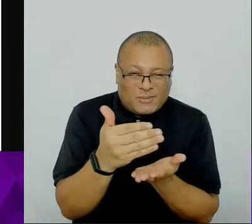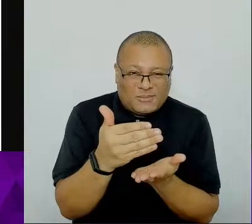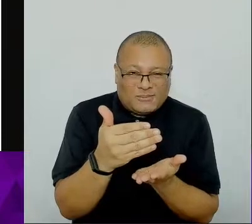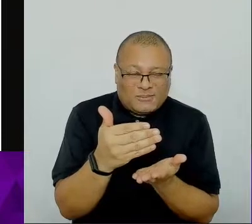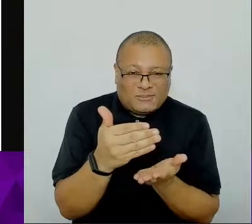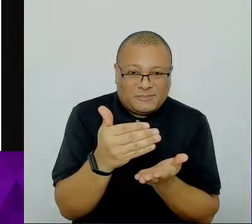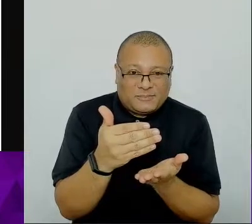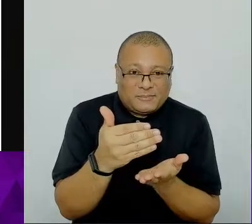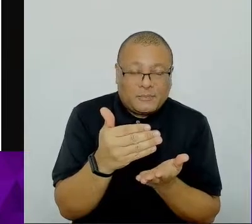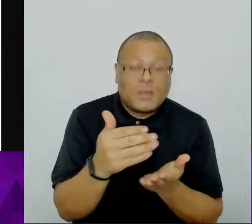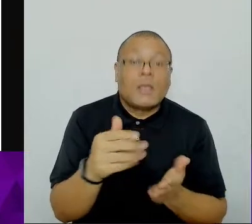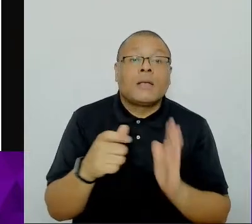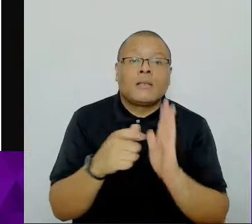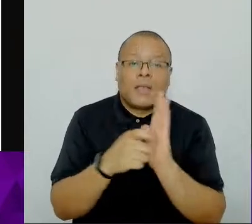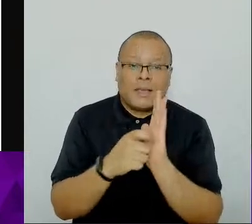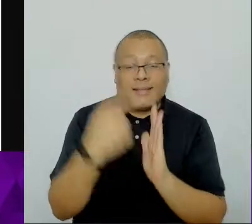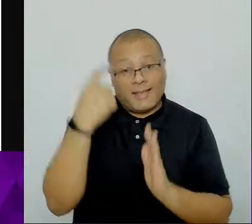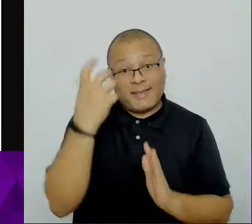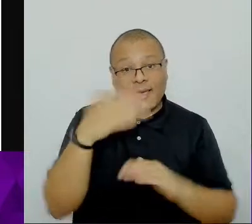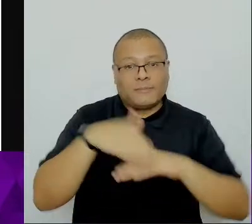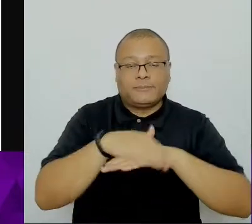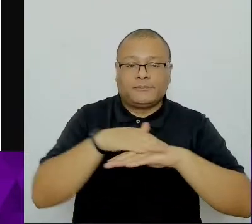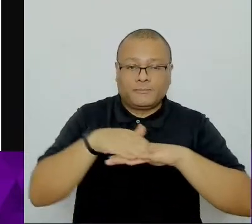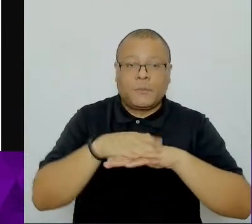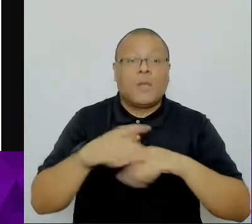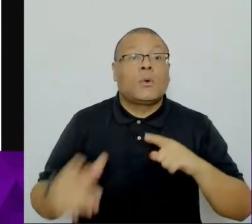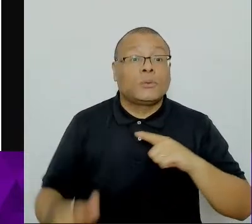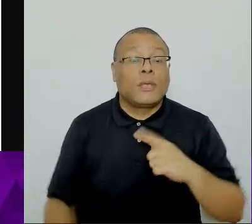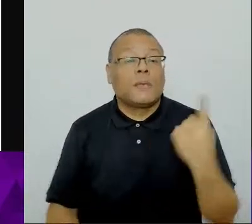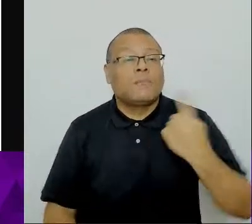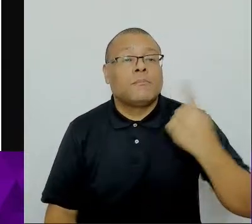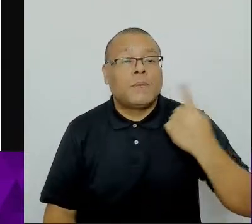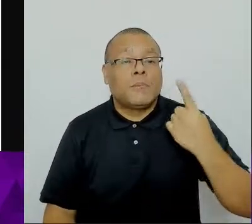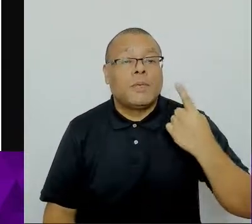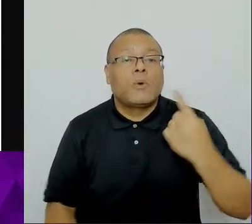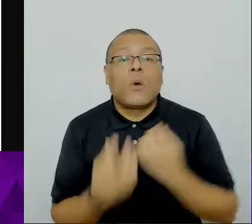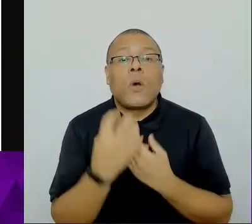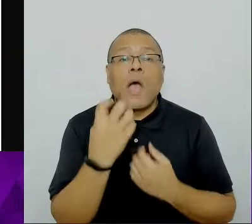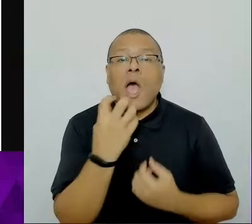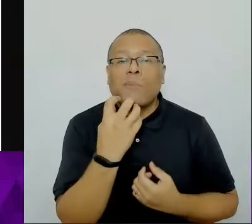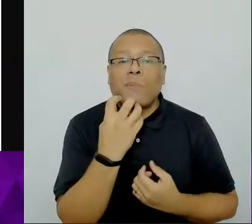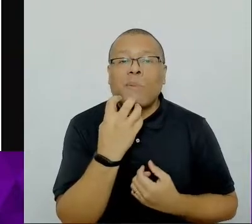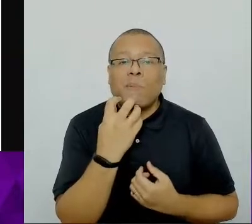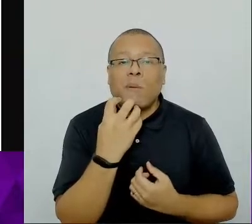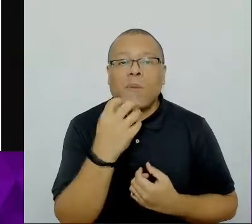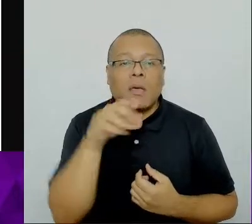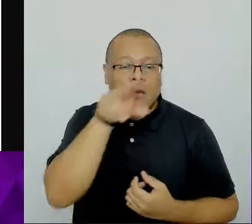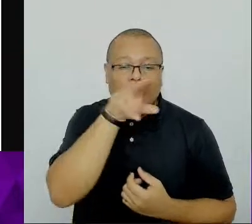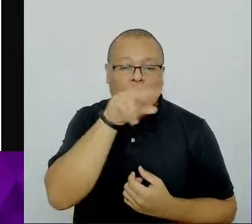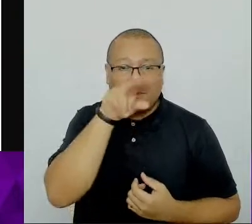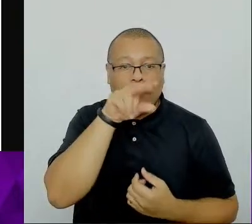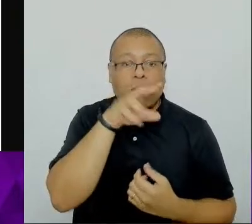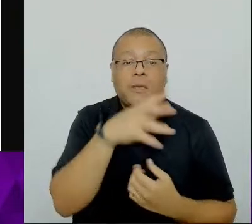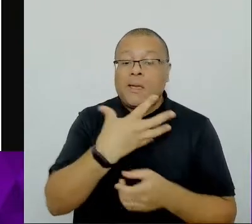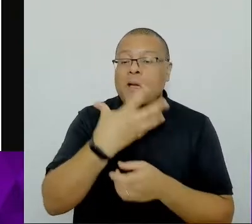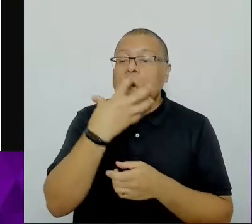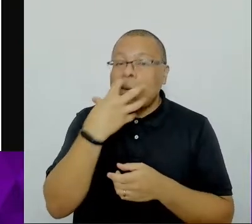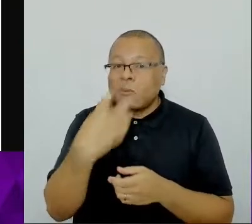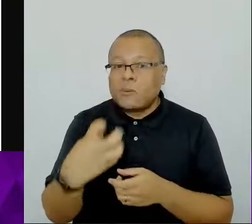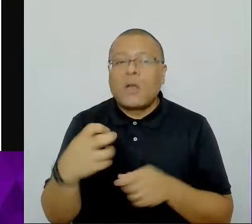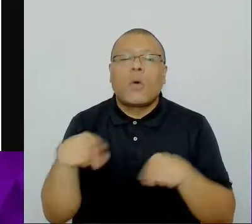de IA conversacional, onde você tem a entrada como sendo um formato de